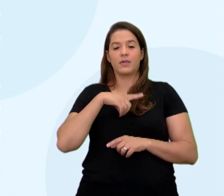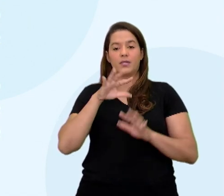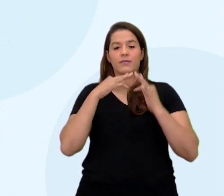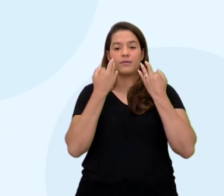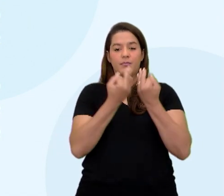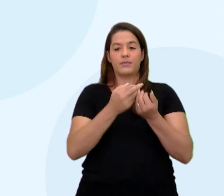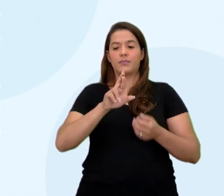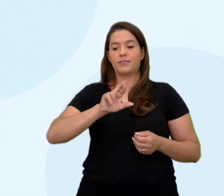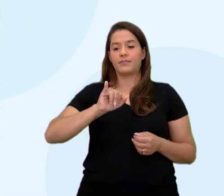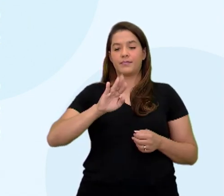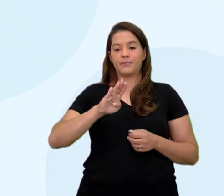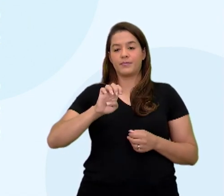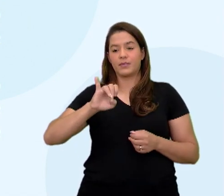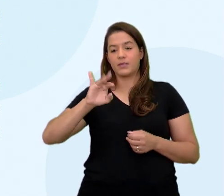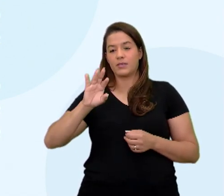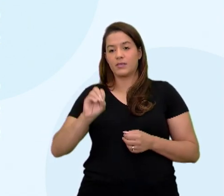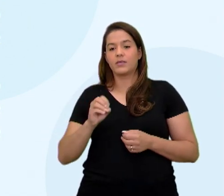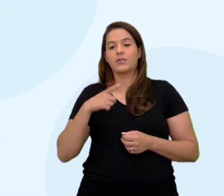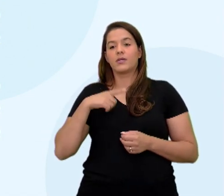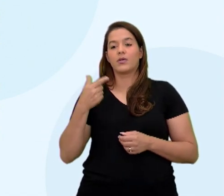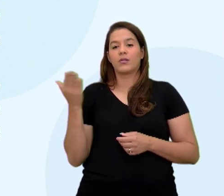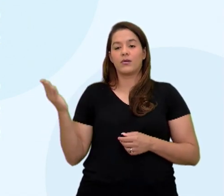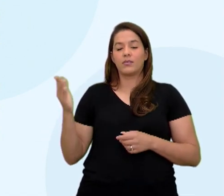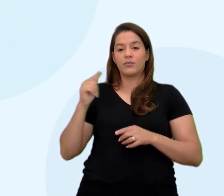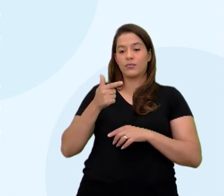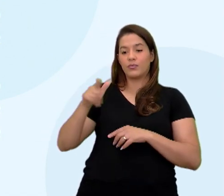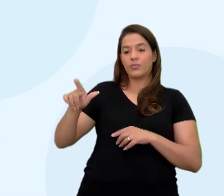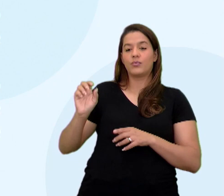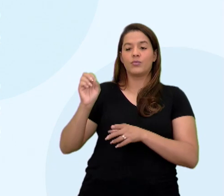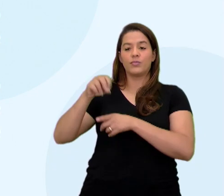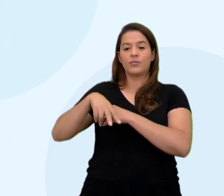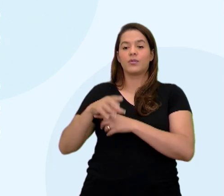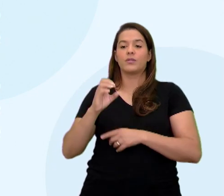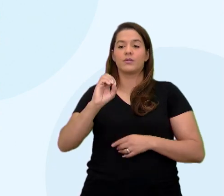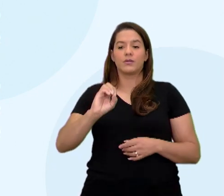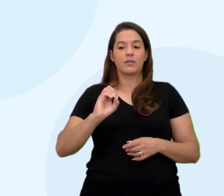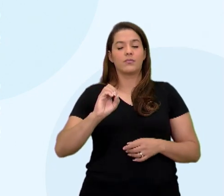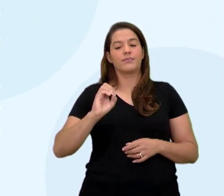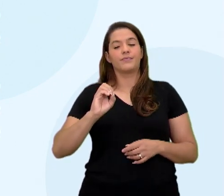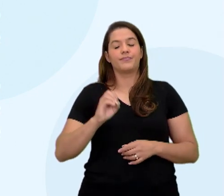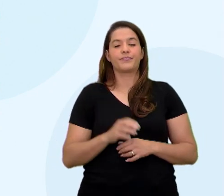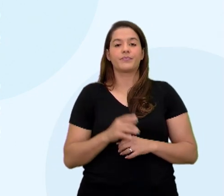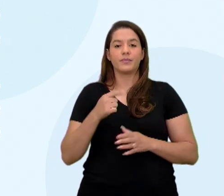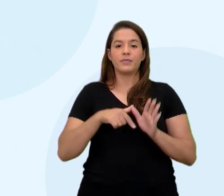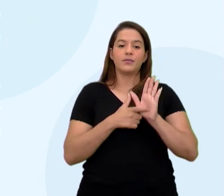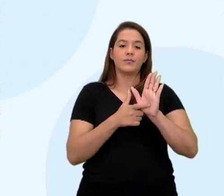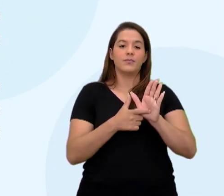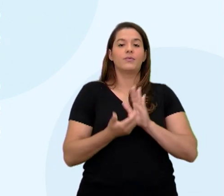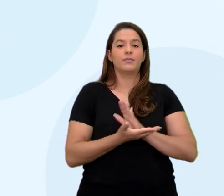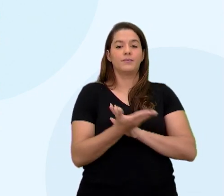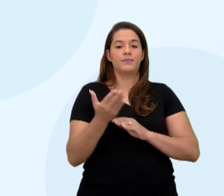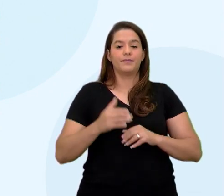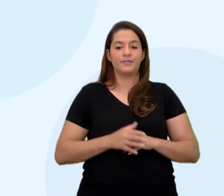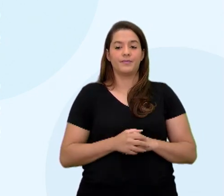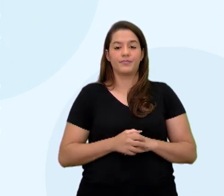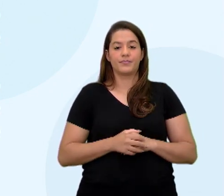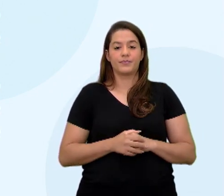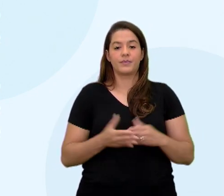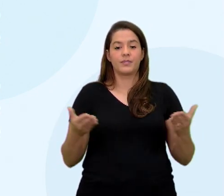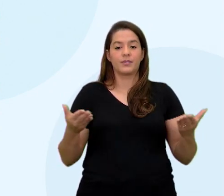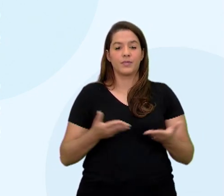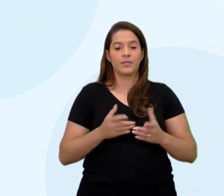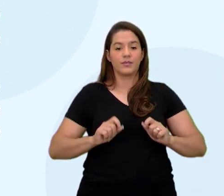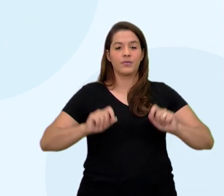Ribeiro, e o índice de desocupação aí, tá? 0 lá na família Ribeiro, como a gente mostrou para vocês. Bom, perceba que foram criadas